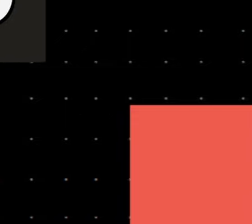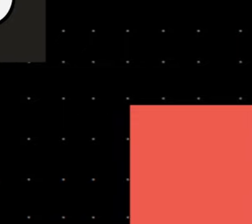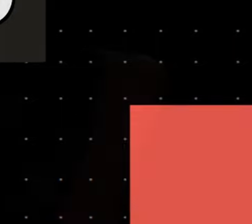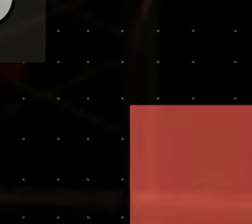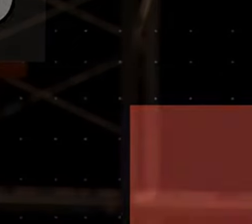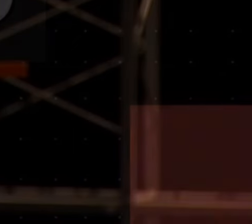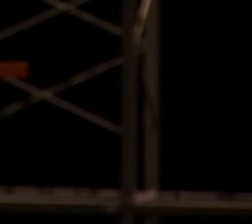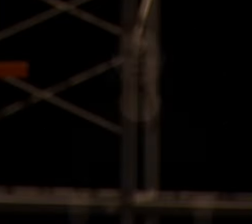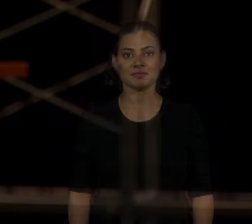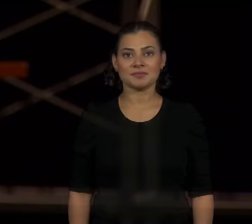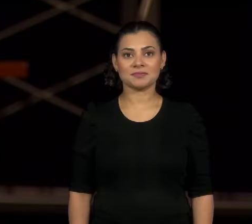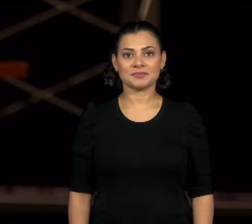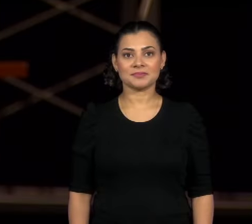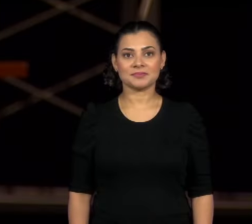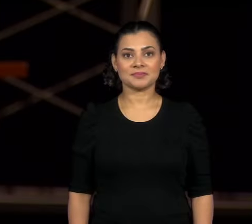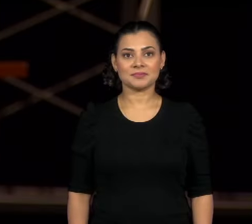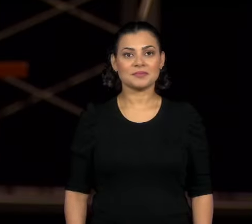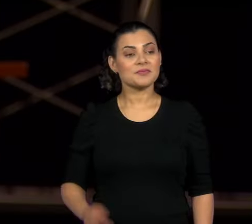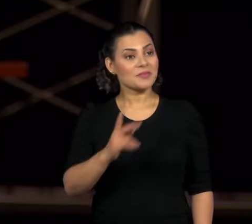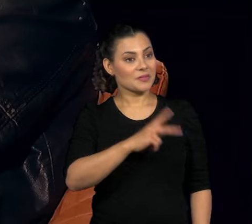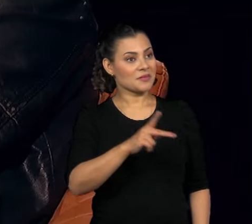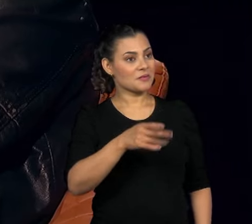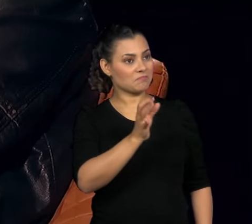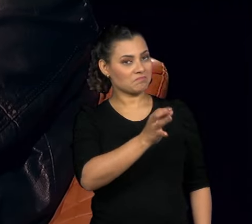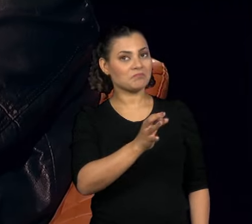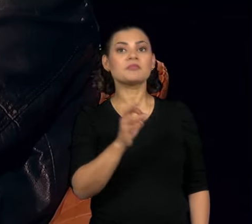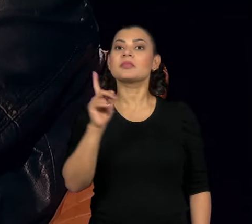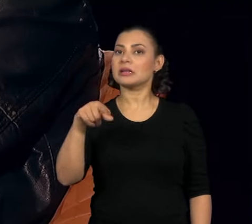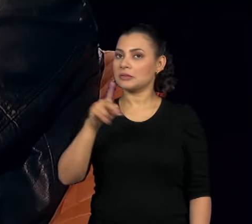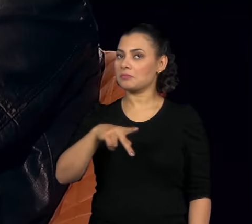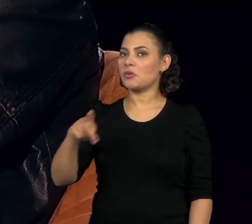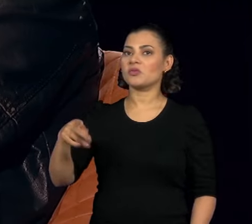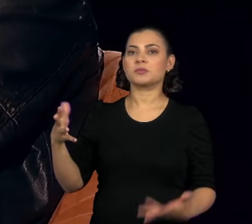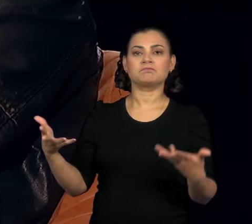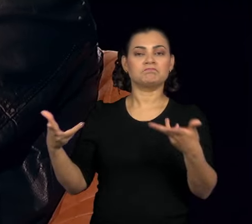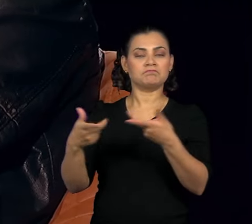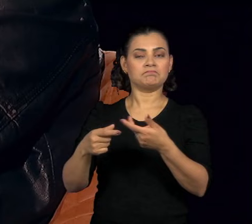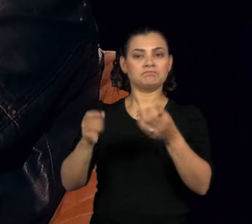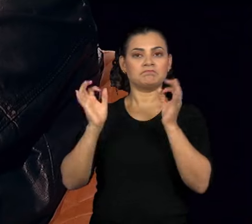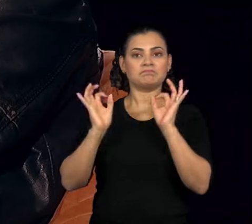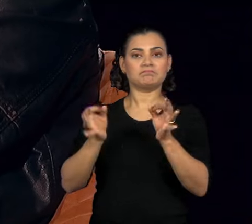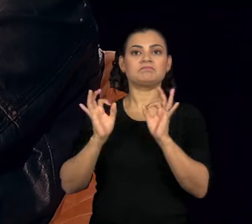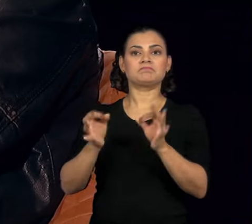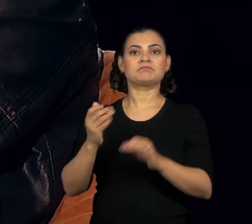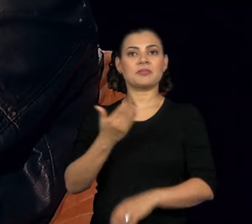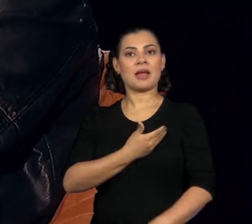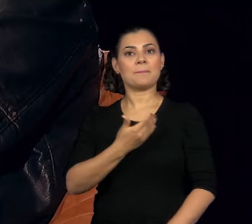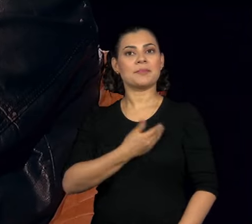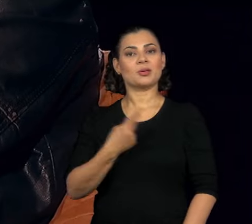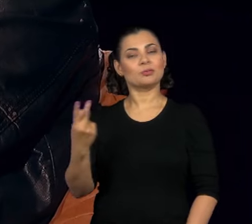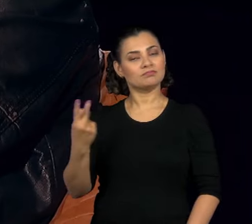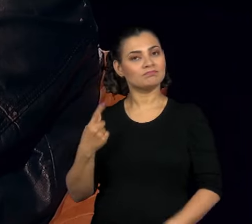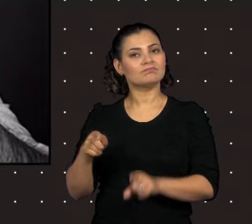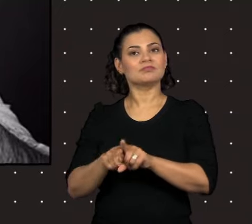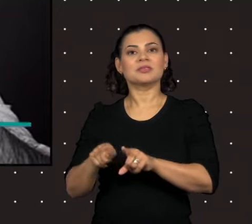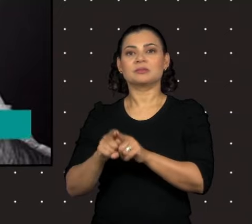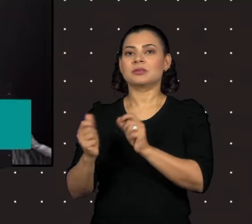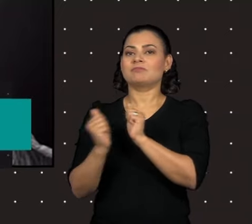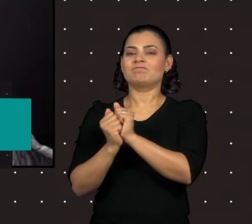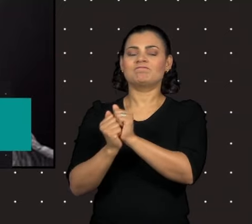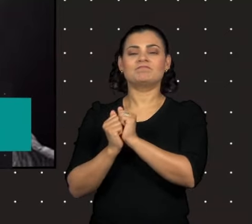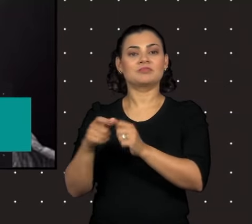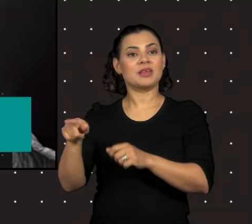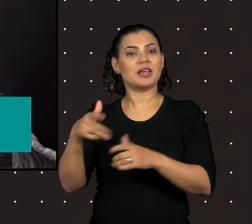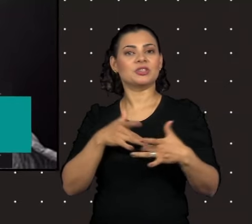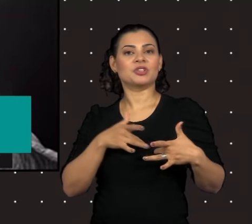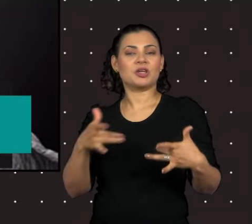E o Fausto Arápio foi um grande professor, mestre, então, mestre, né? Mestre e amigo, né? Mestre e amigo. Grande amigo. Um cara generoso,